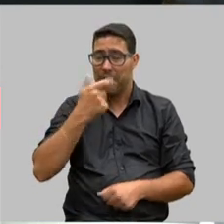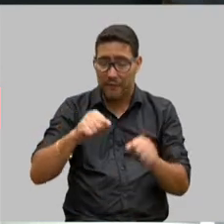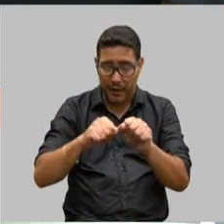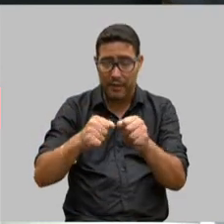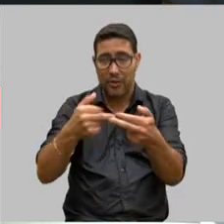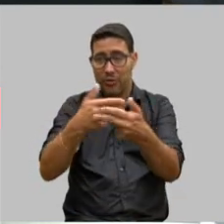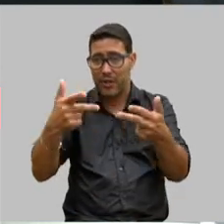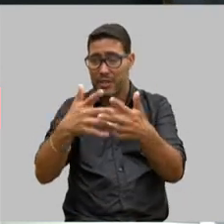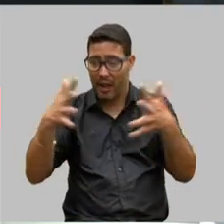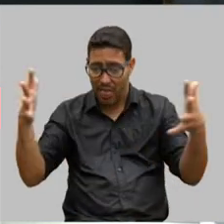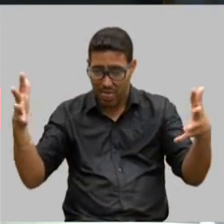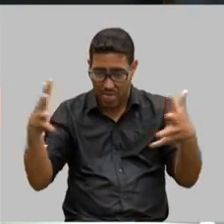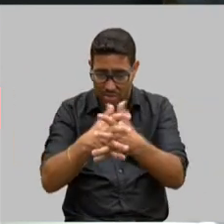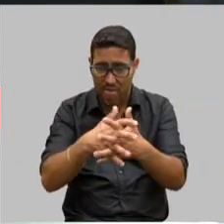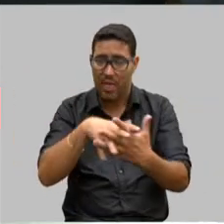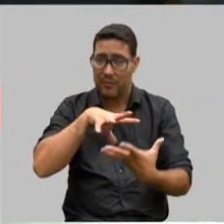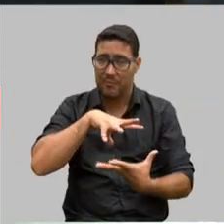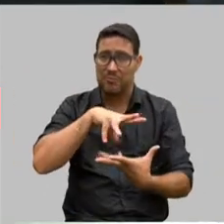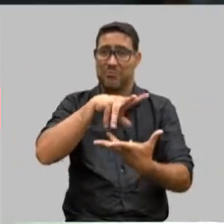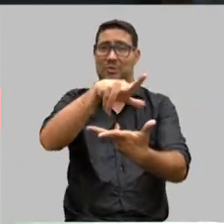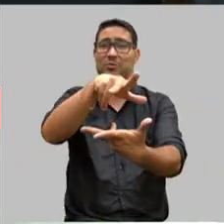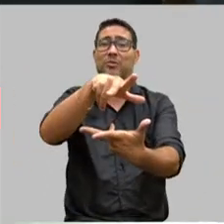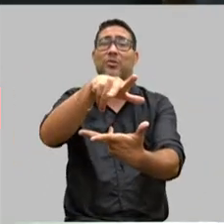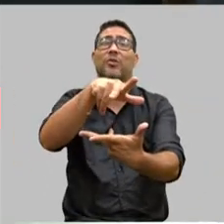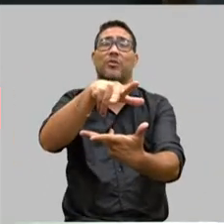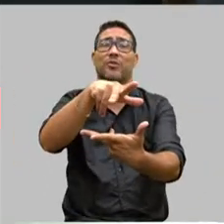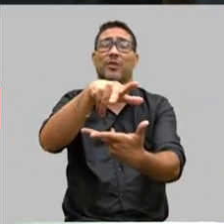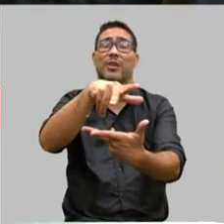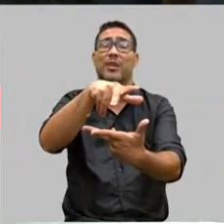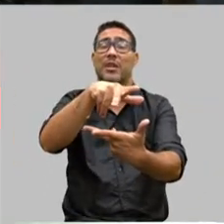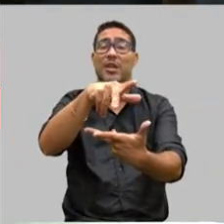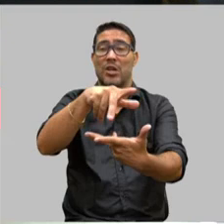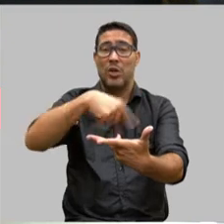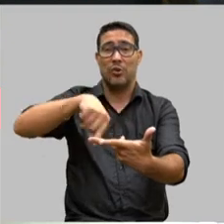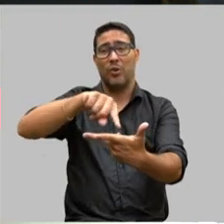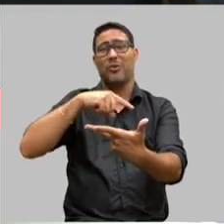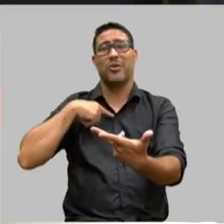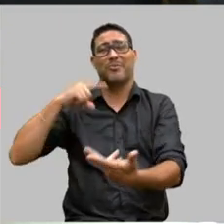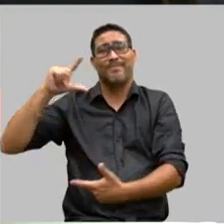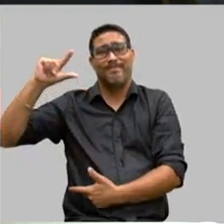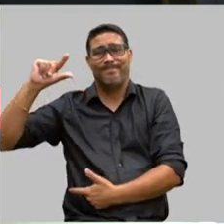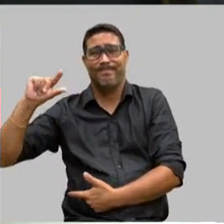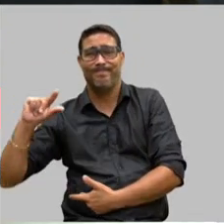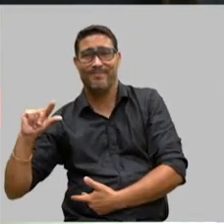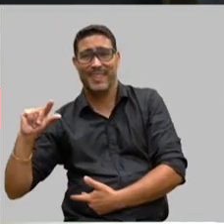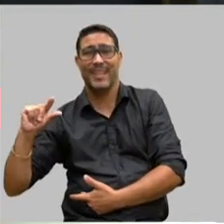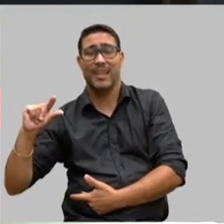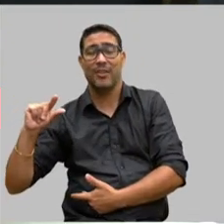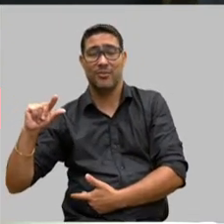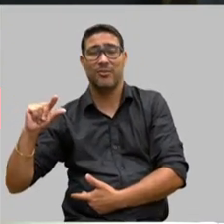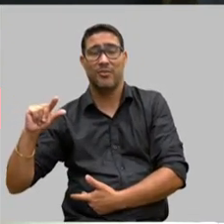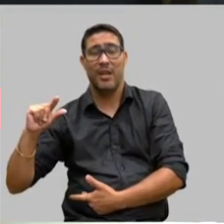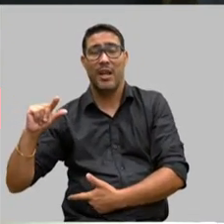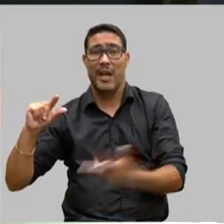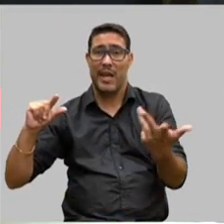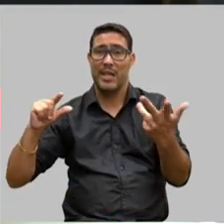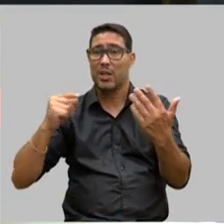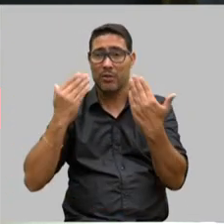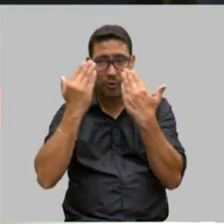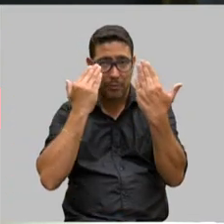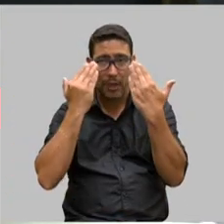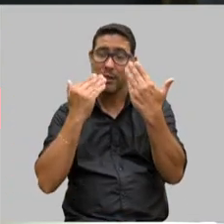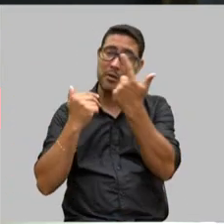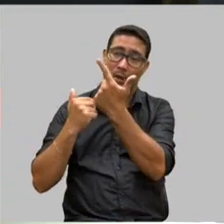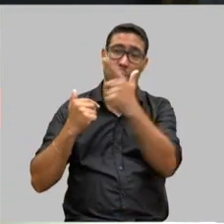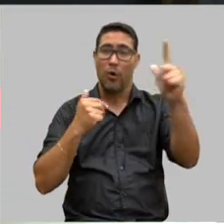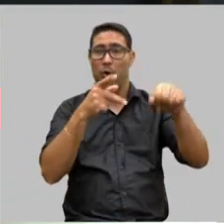muito diferentes. Nós somos um mosquitinho no mundo das emissões de gás de efeito estufa. Então, por